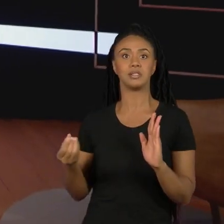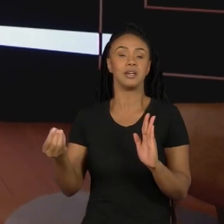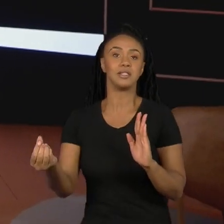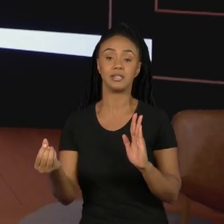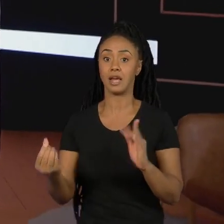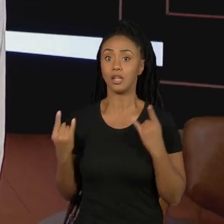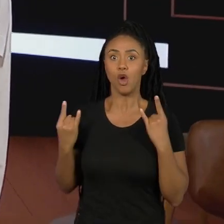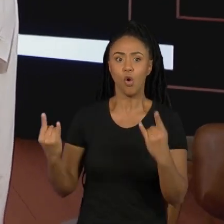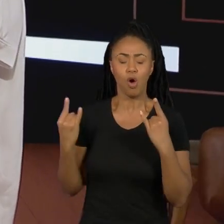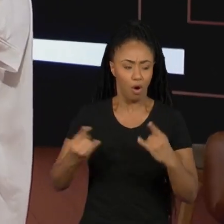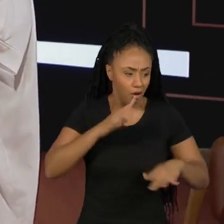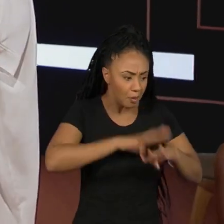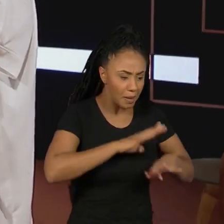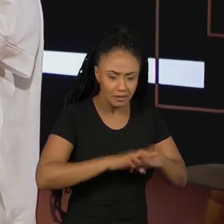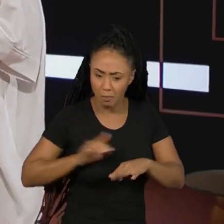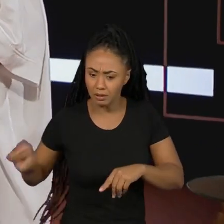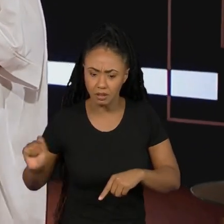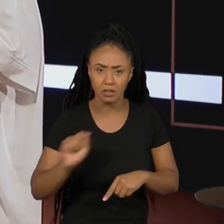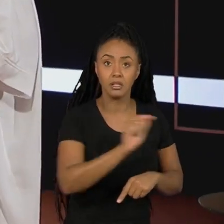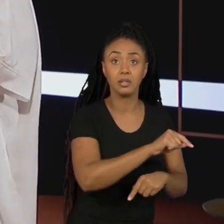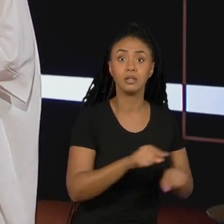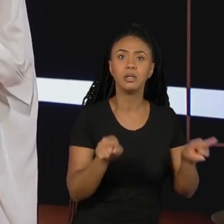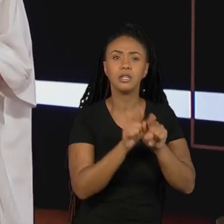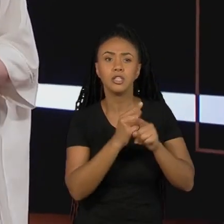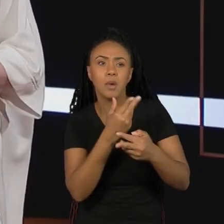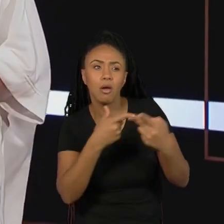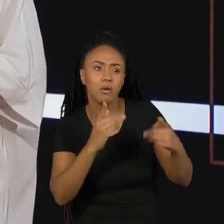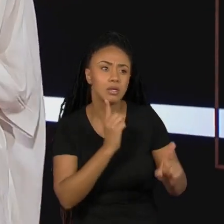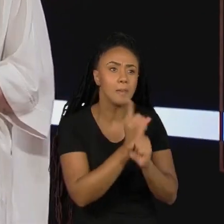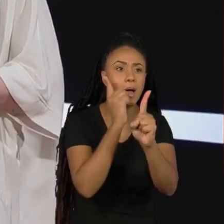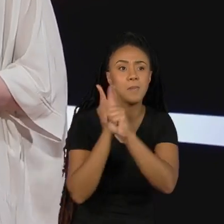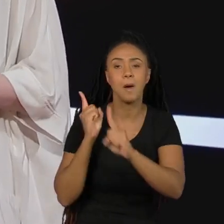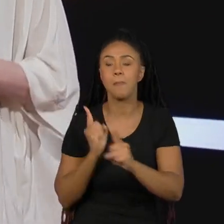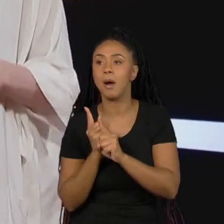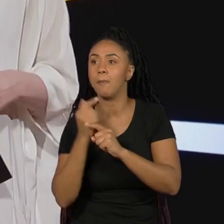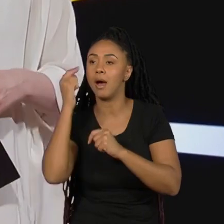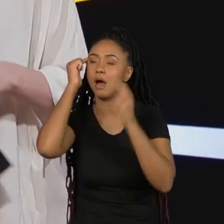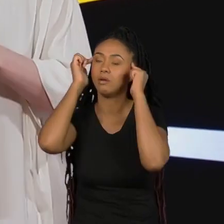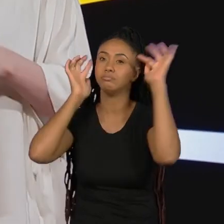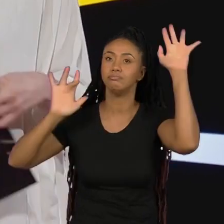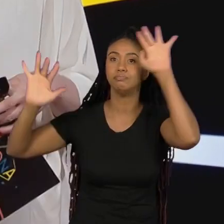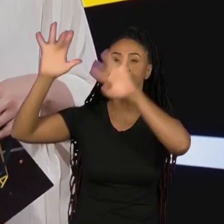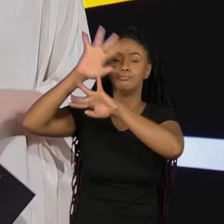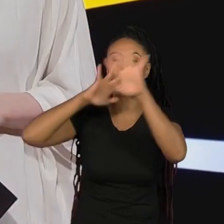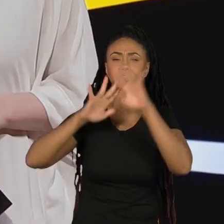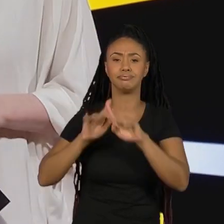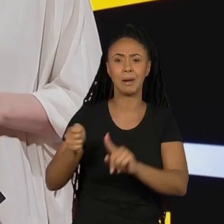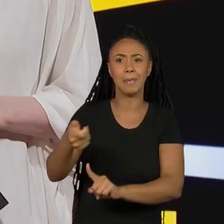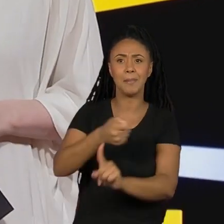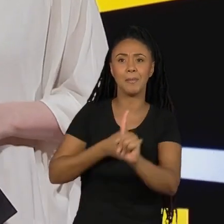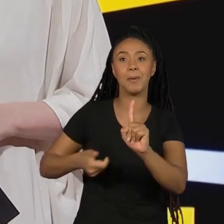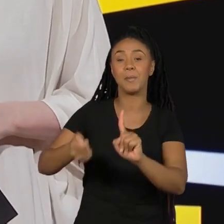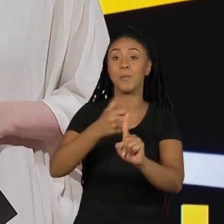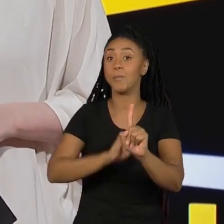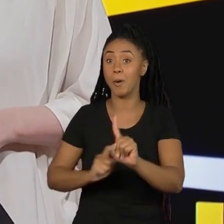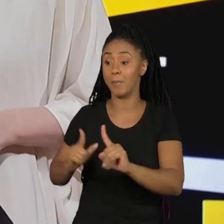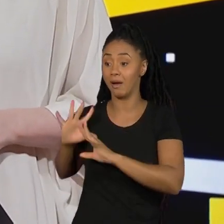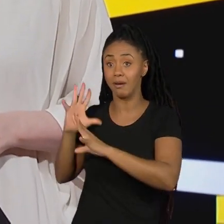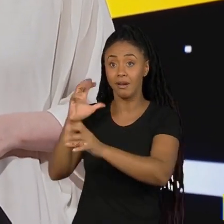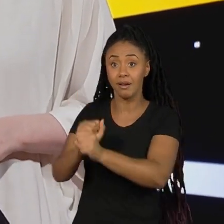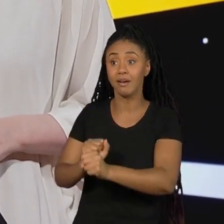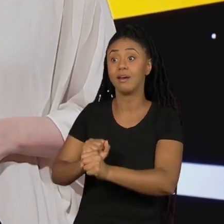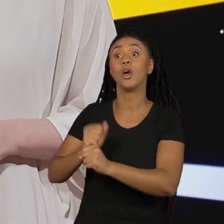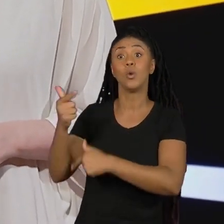à matemática. Aos enigmas, aos jogos de ilusão. E tudo isso e muito mais se reflete em sua obra,